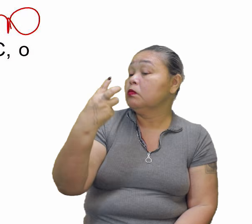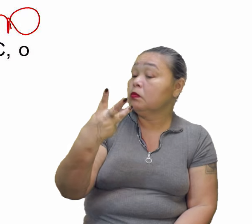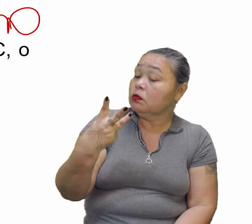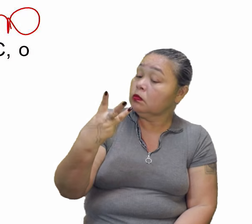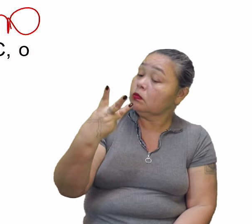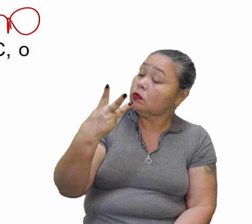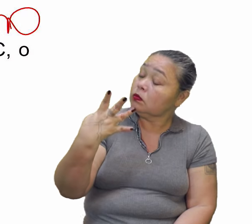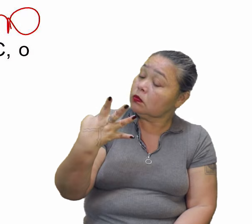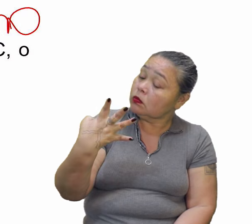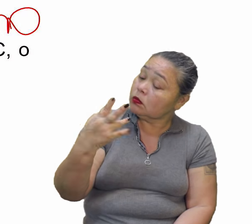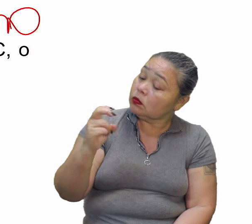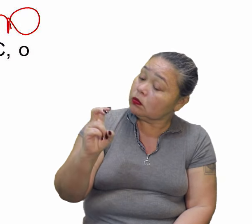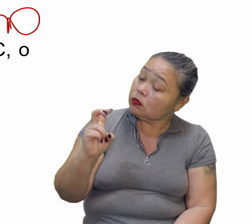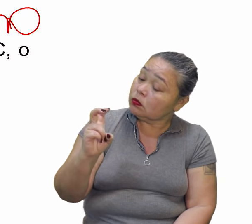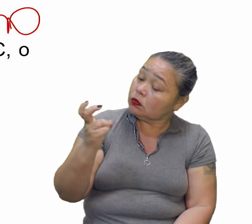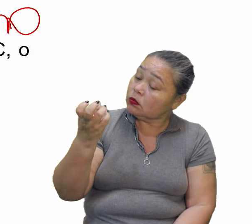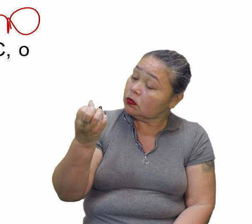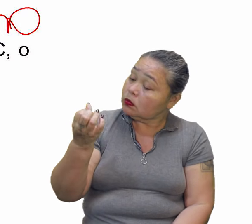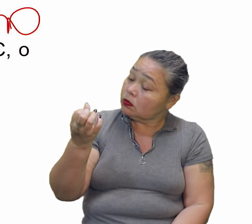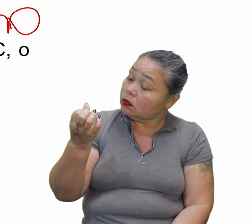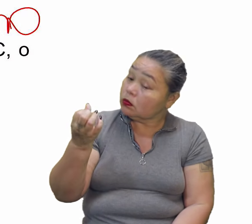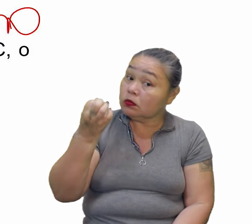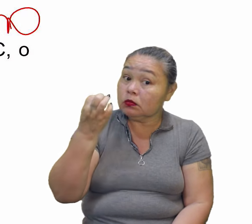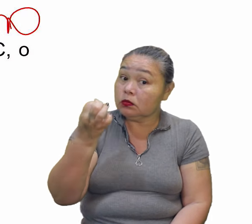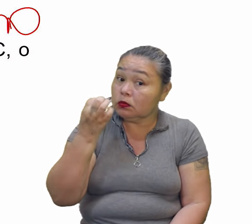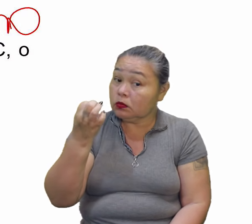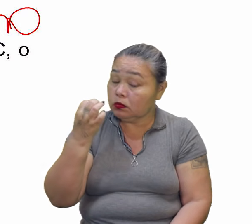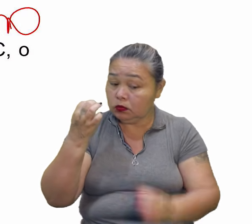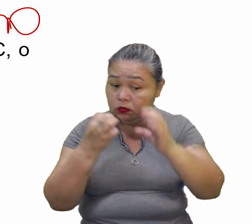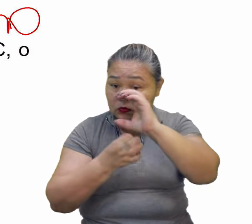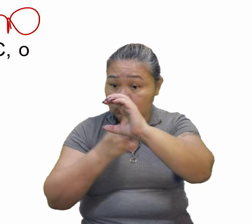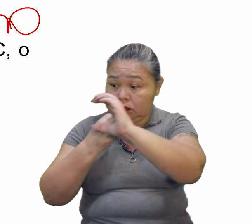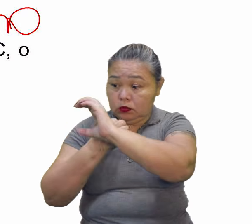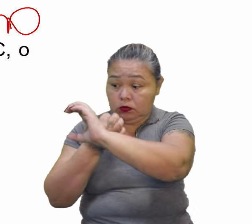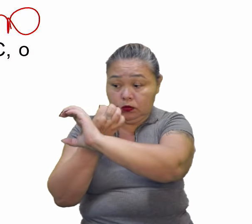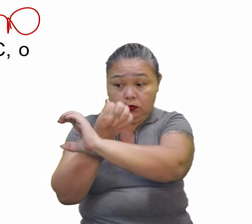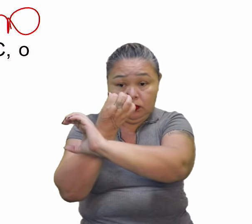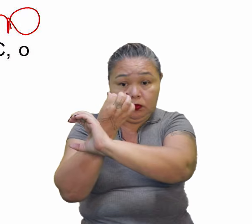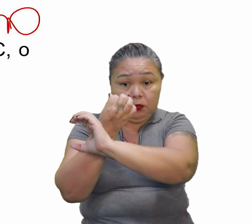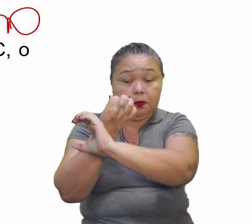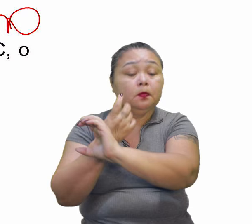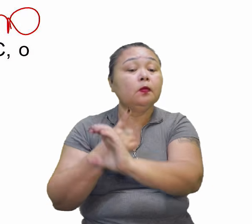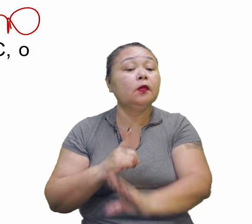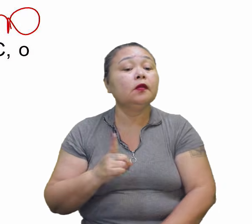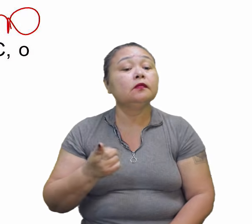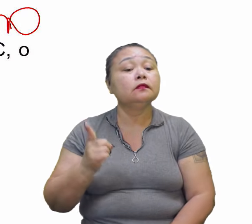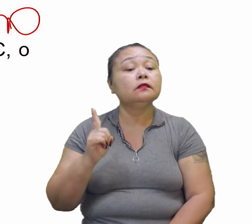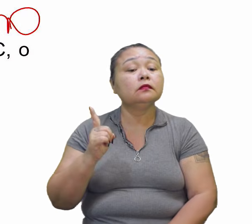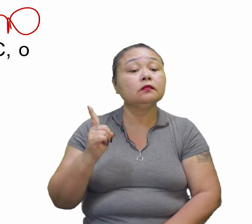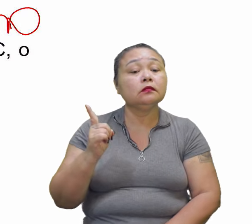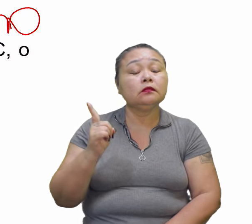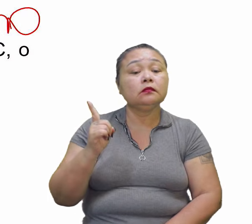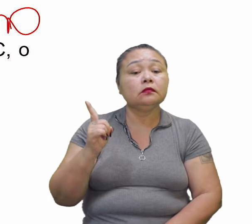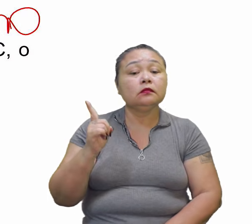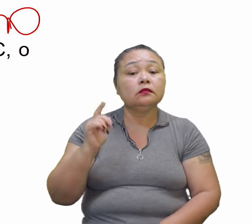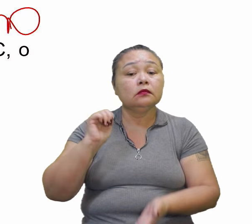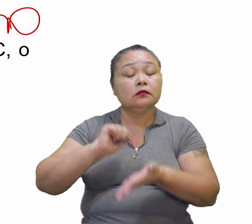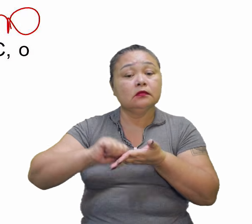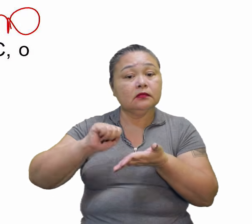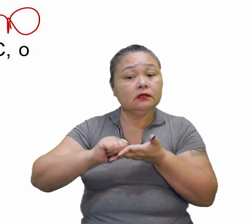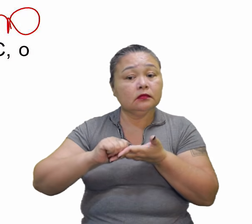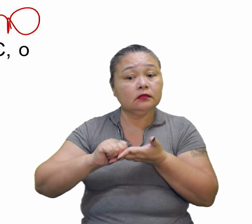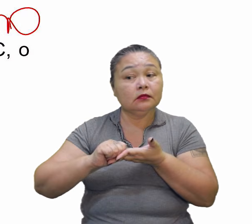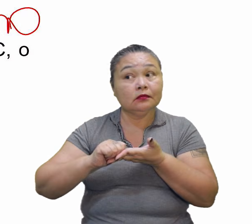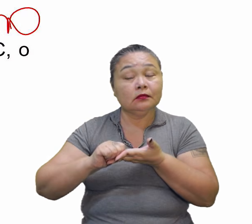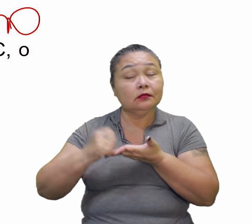3, 4, 5, 6 átomos de carbono. Quem está com o caderno e a